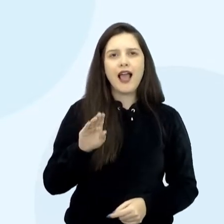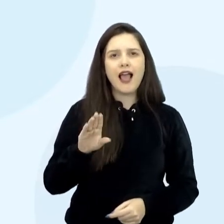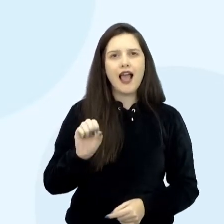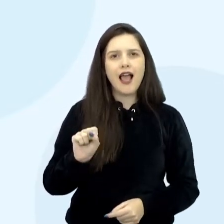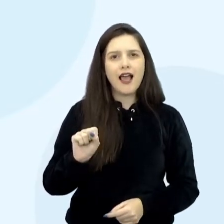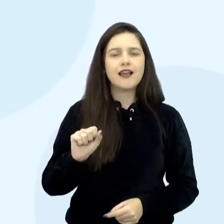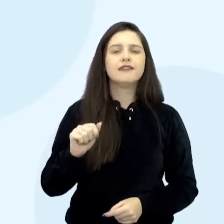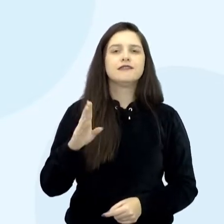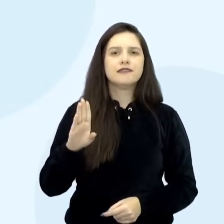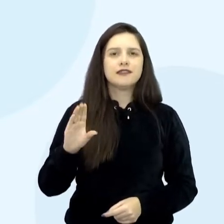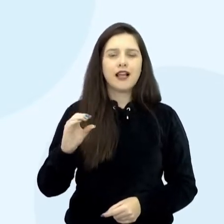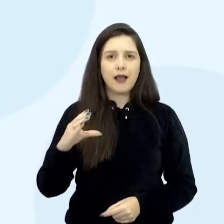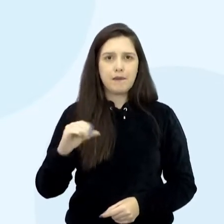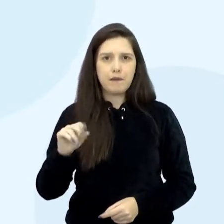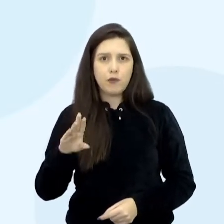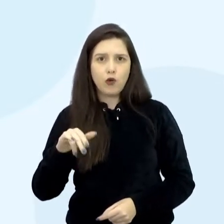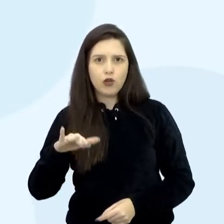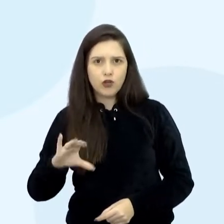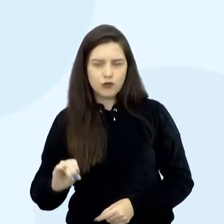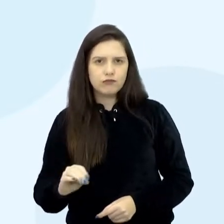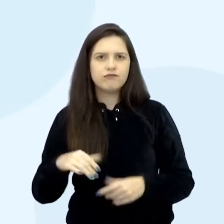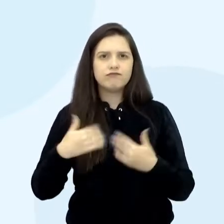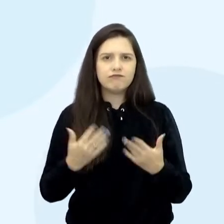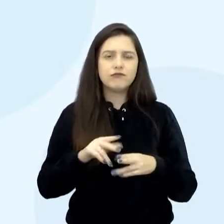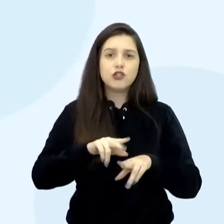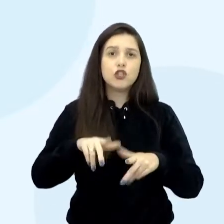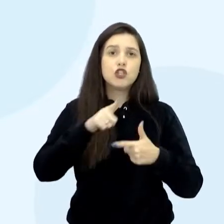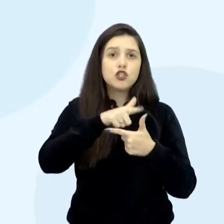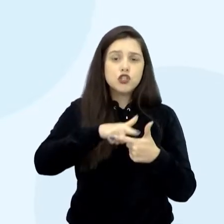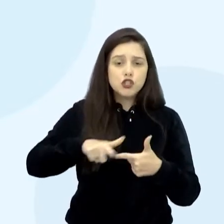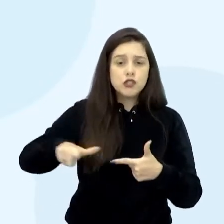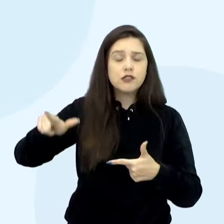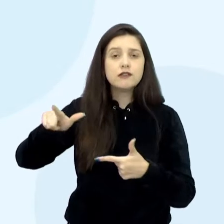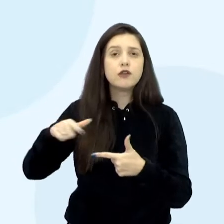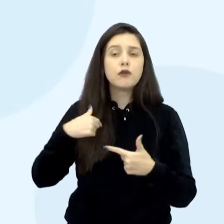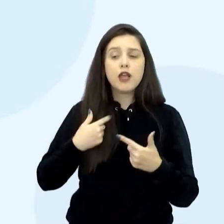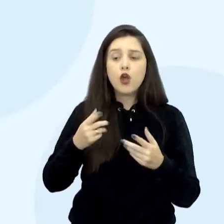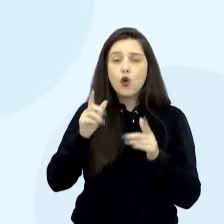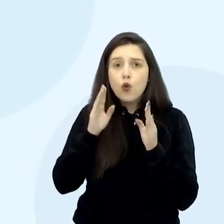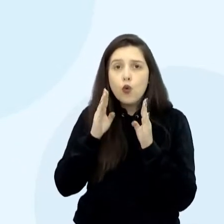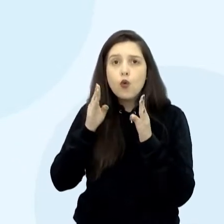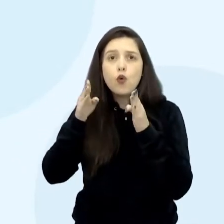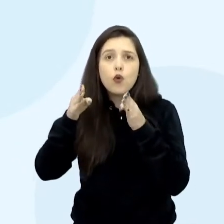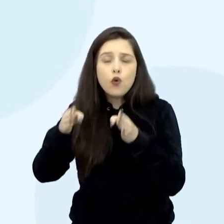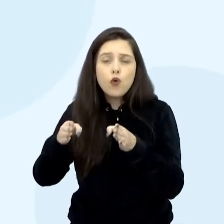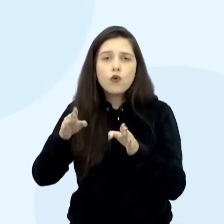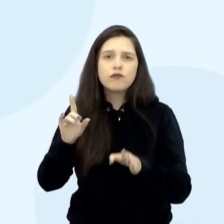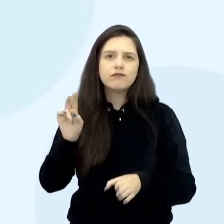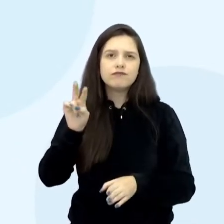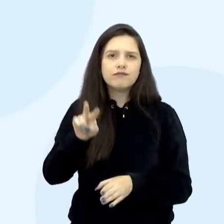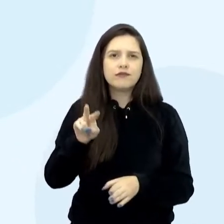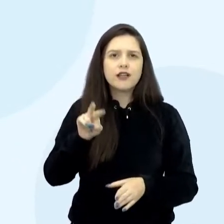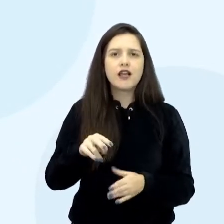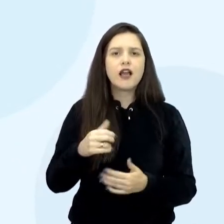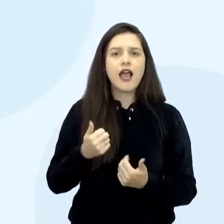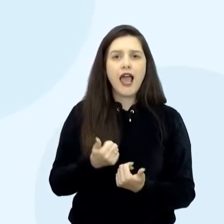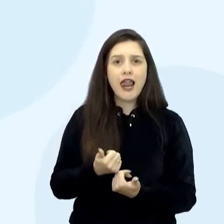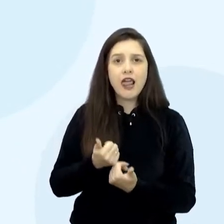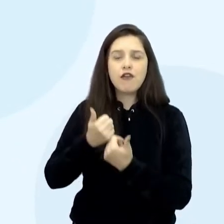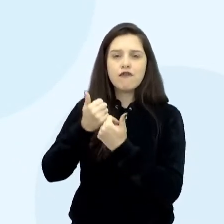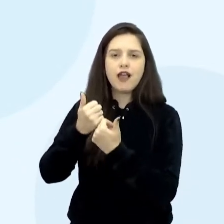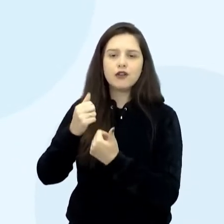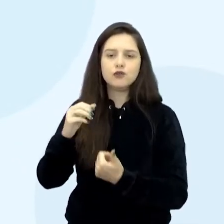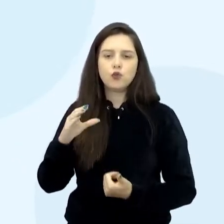o coeficiente estequiométrico, dividido pela concentração do gás hidrogênio elevado ao cubo,